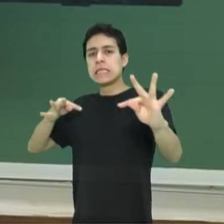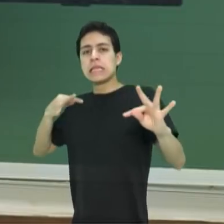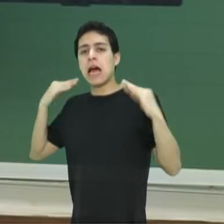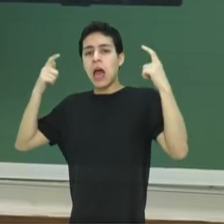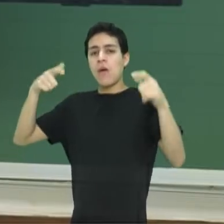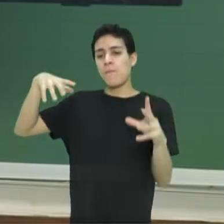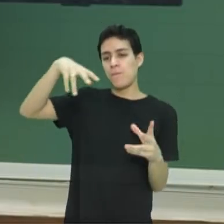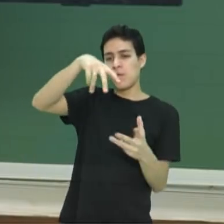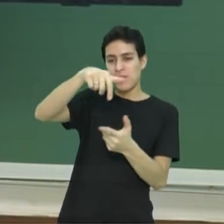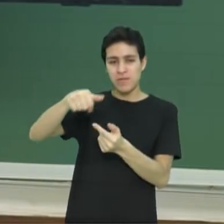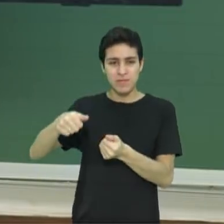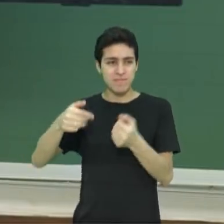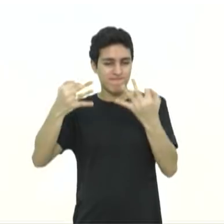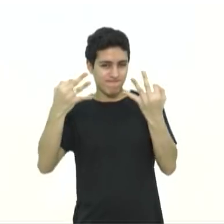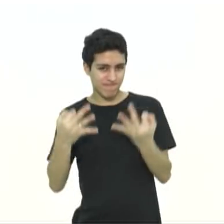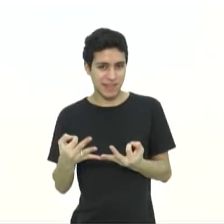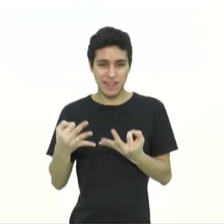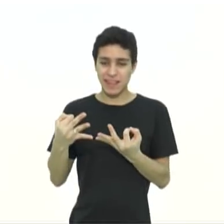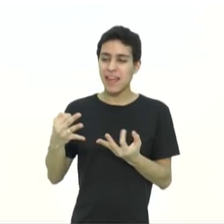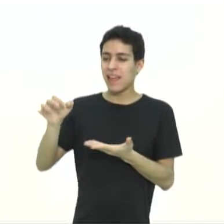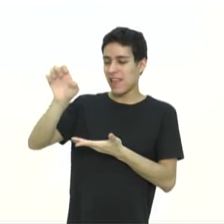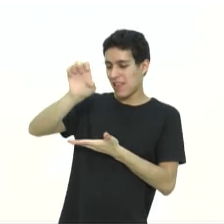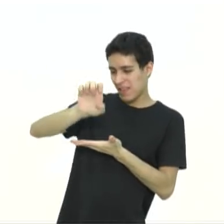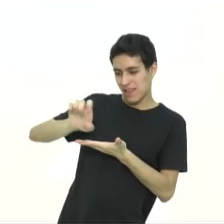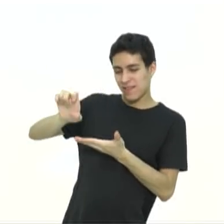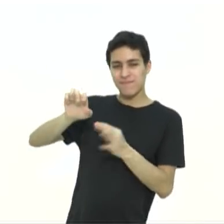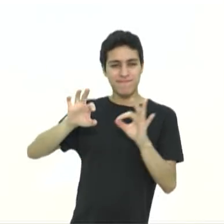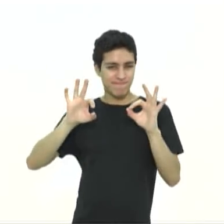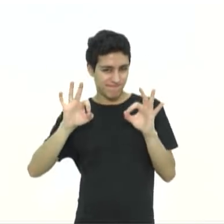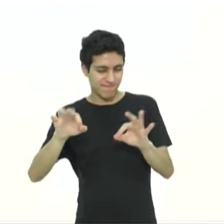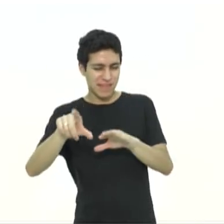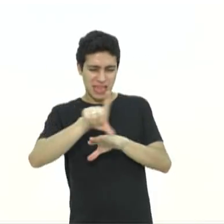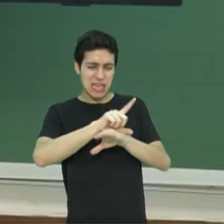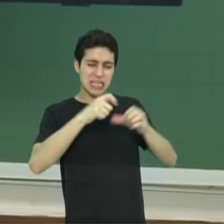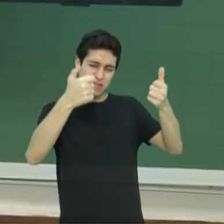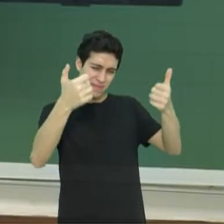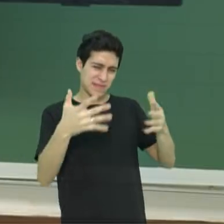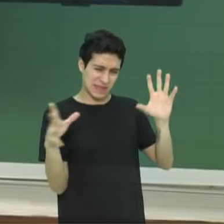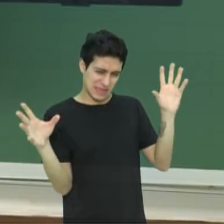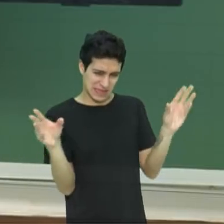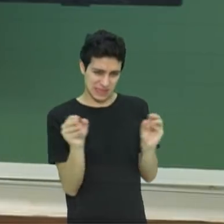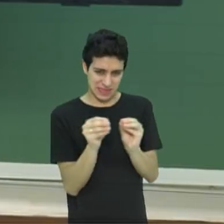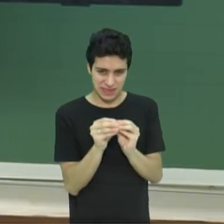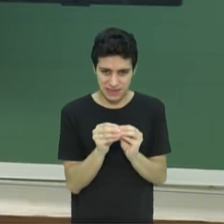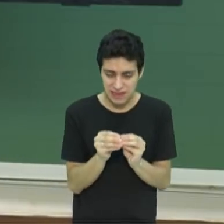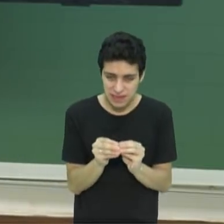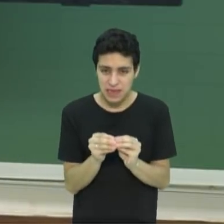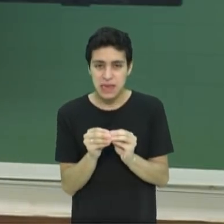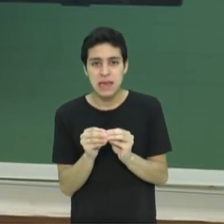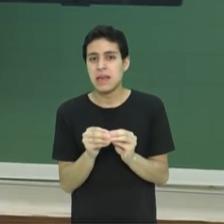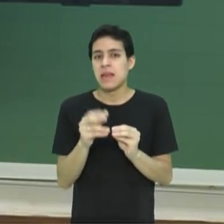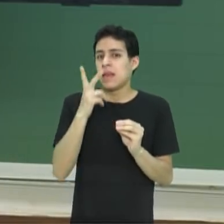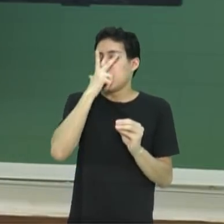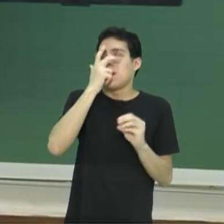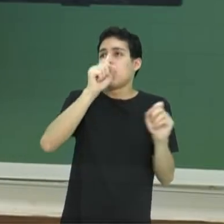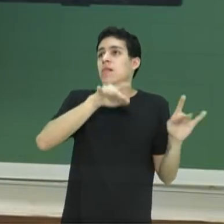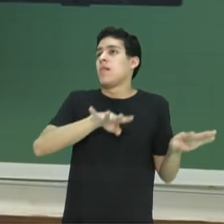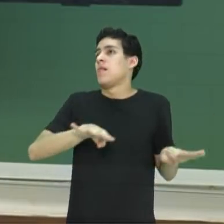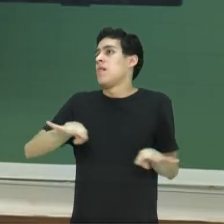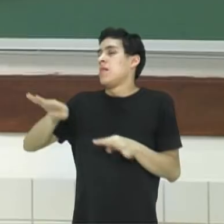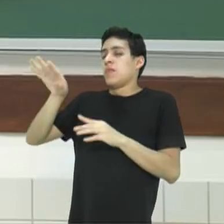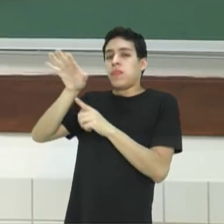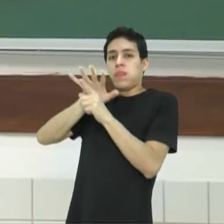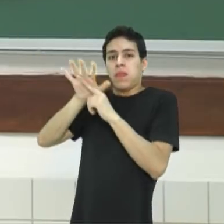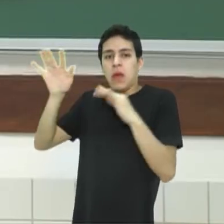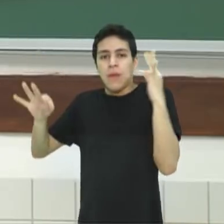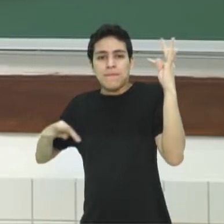pum, Europa. Opa, agora vai. A Europa, né? Acabamos de falar sobre isso. A atração por turismo lá é